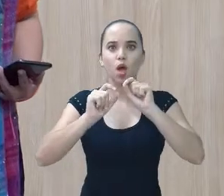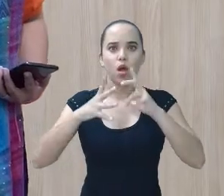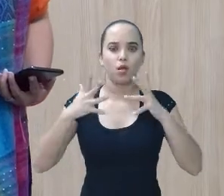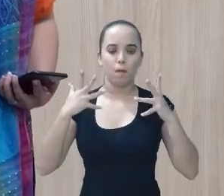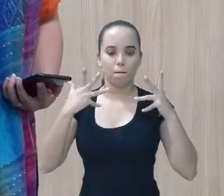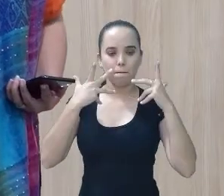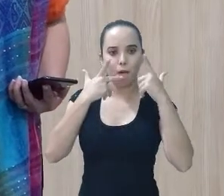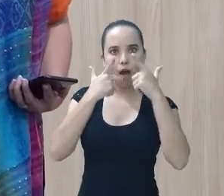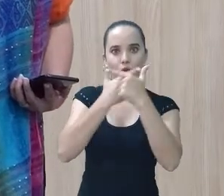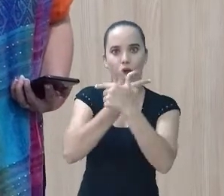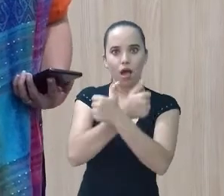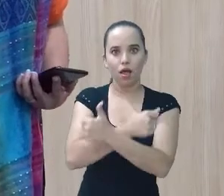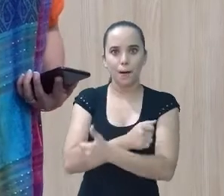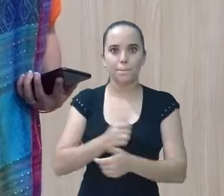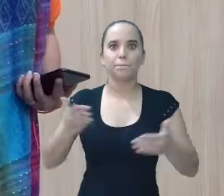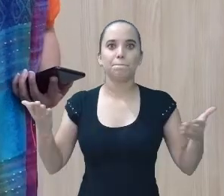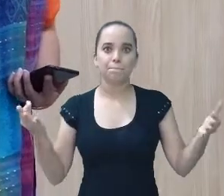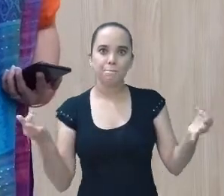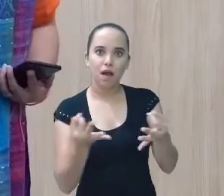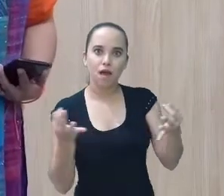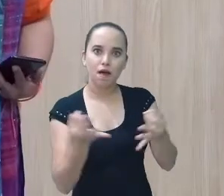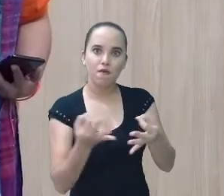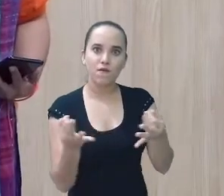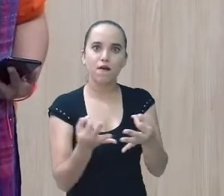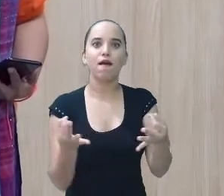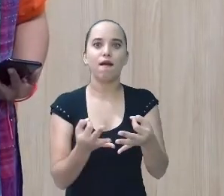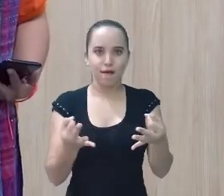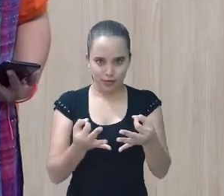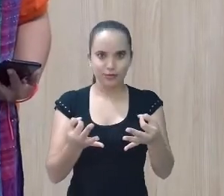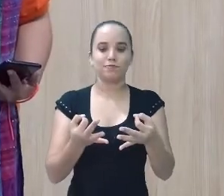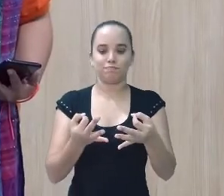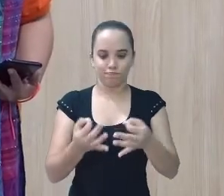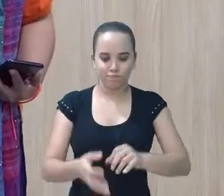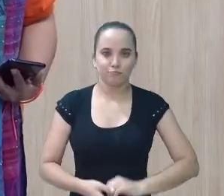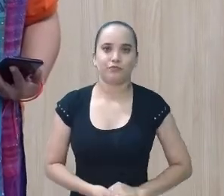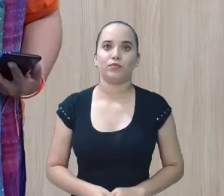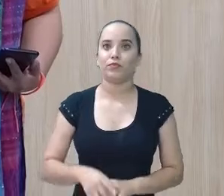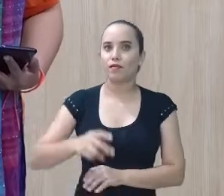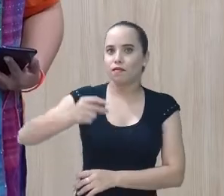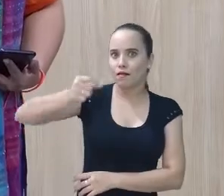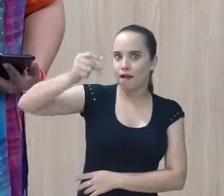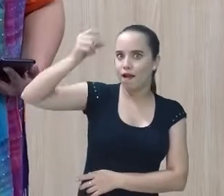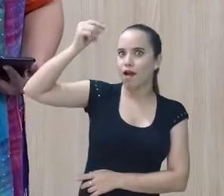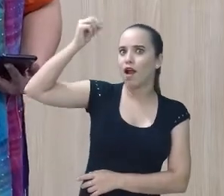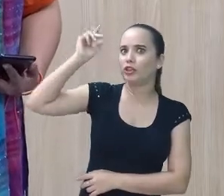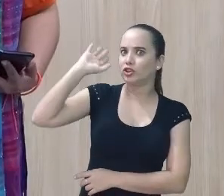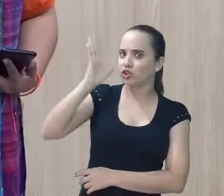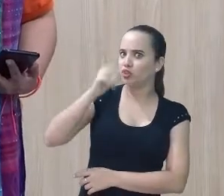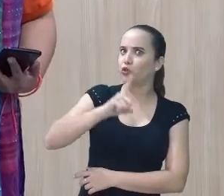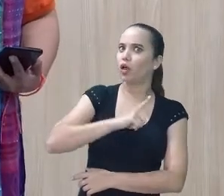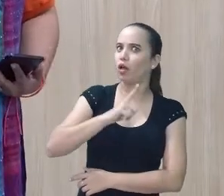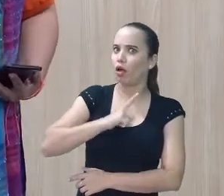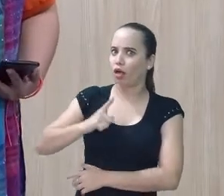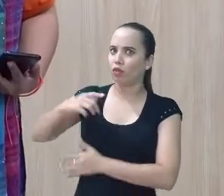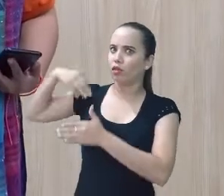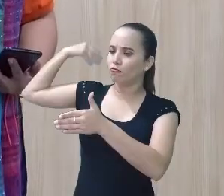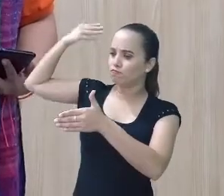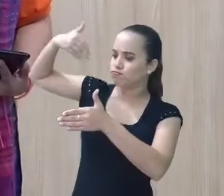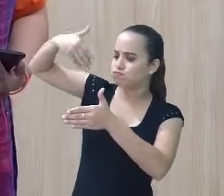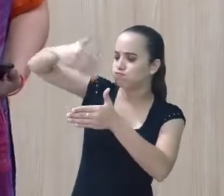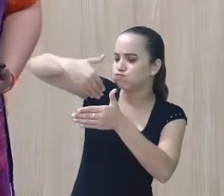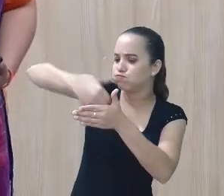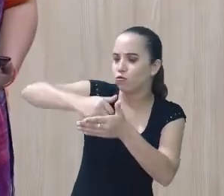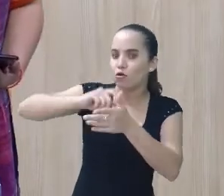belo perfeito que a antiguidade clássica trazia, não é, para a Europa e se